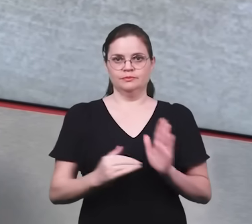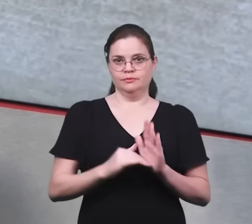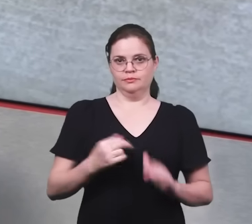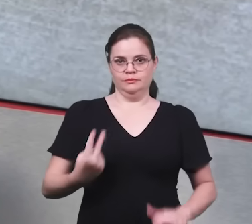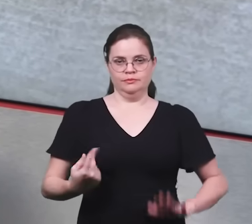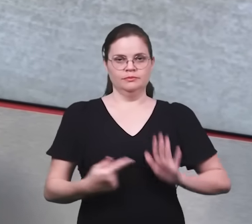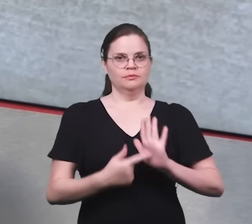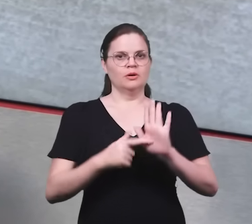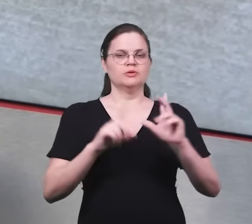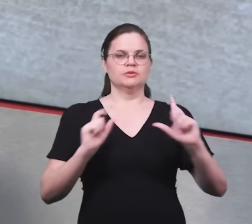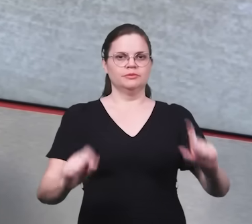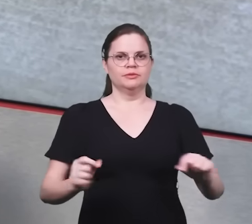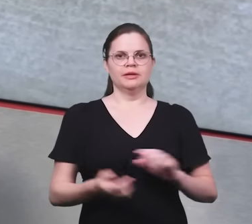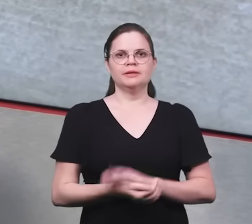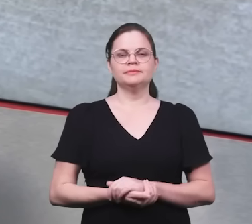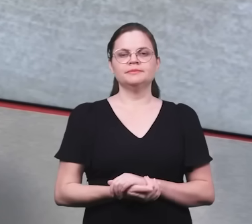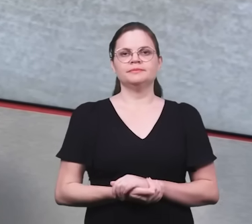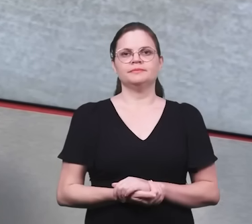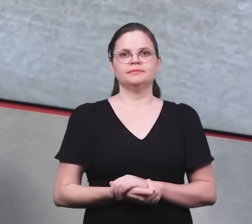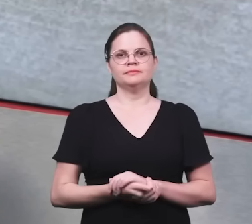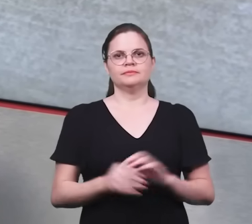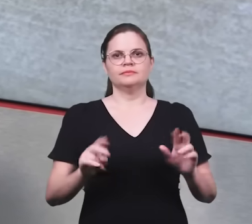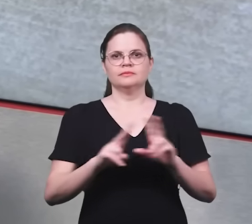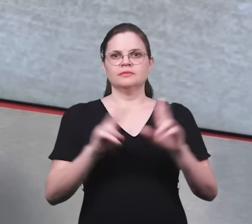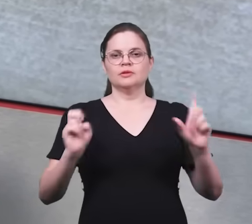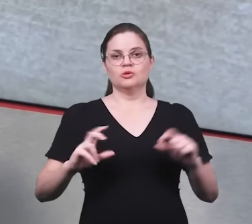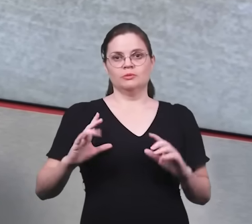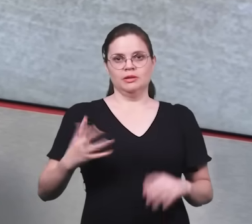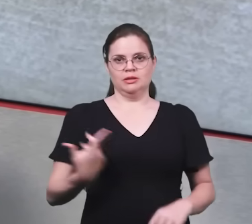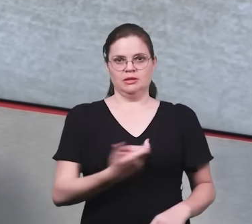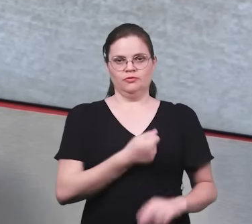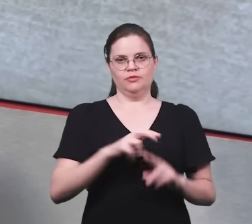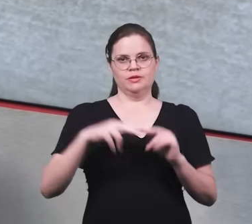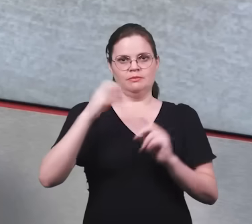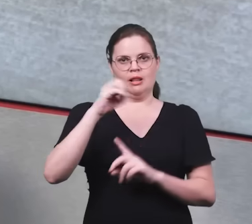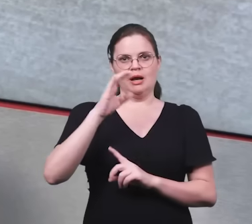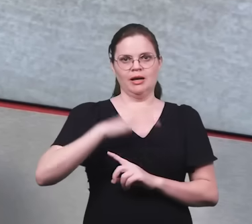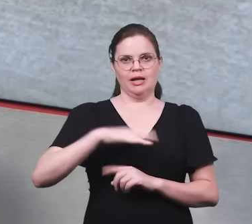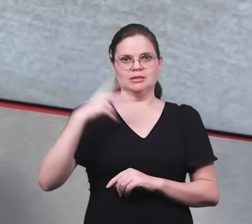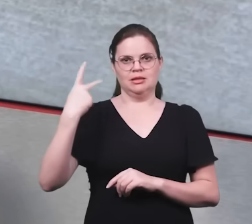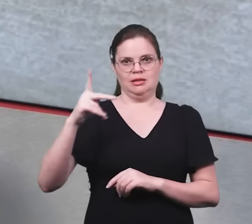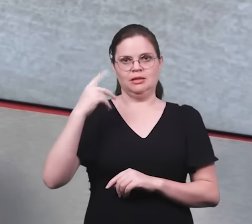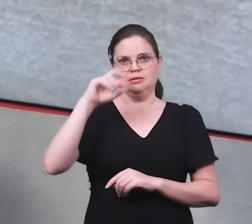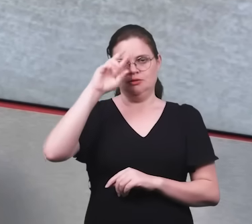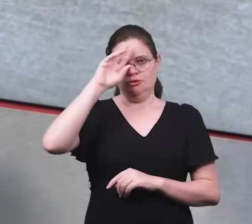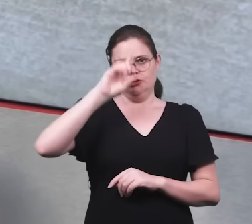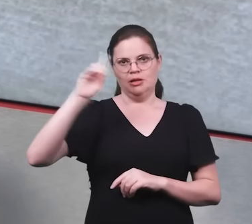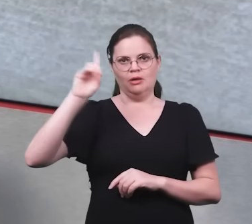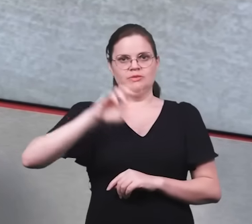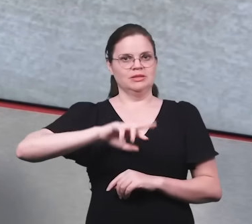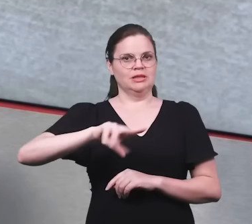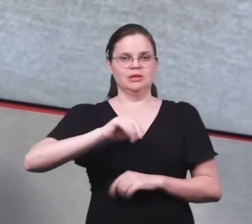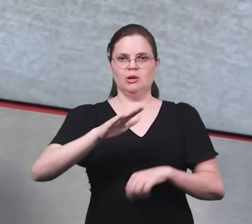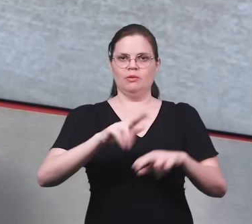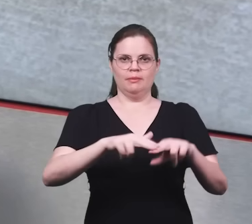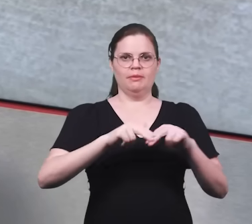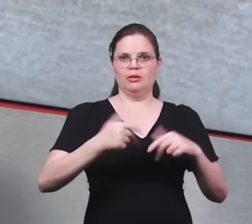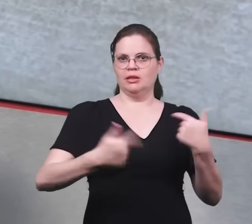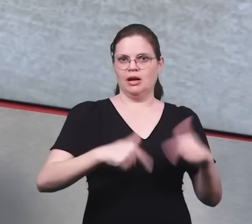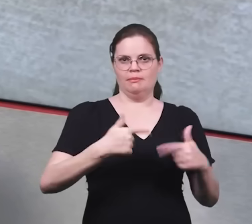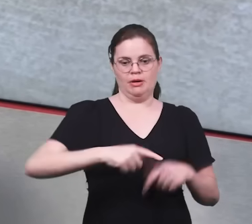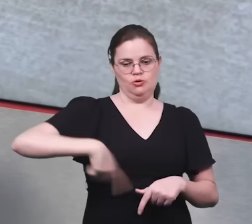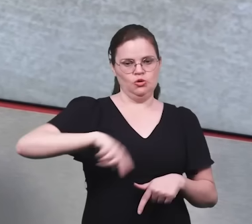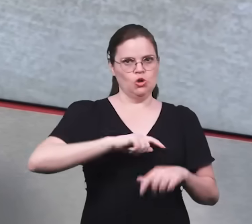que o apóstolo Paulo fala com relação à questão de salvação pela graça de Deus e não pelas obras. Vamos ver o que ele